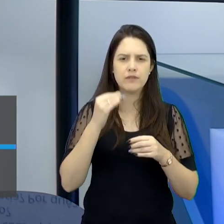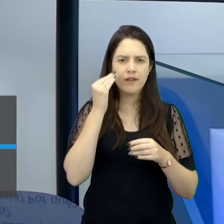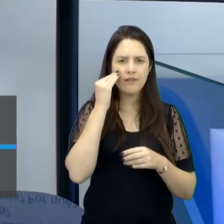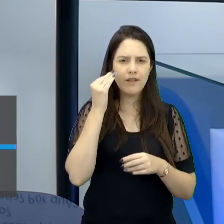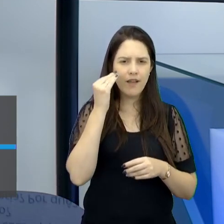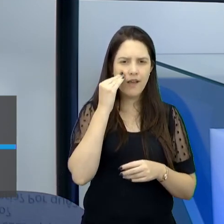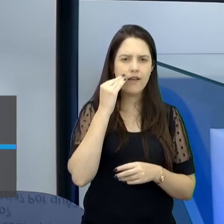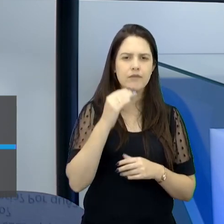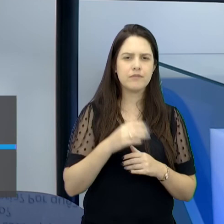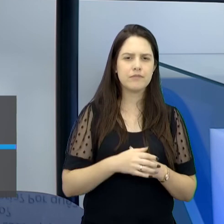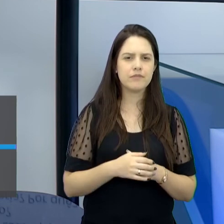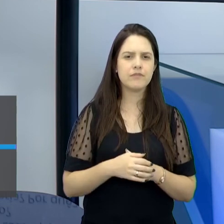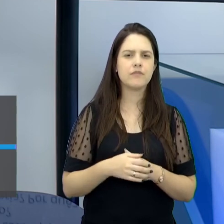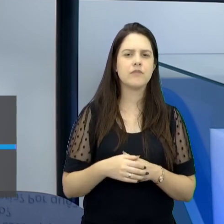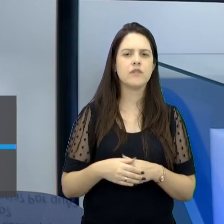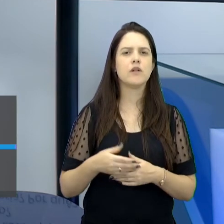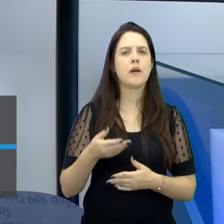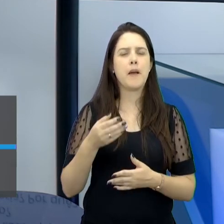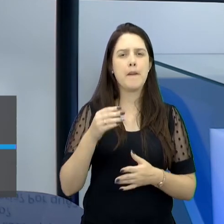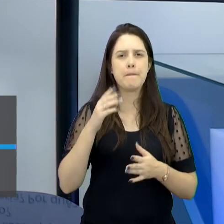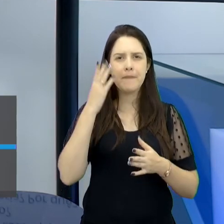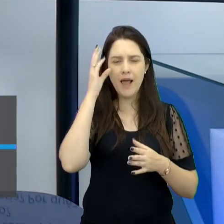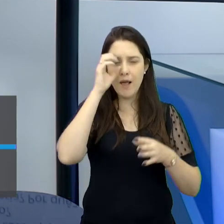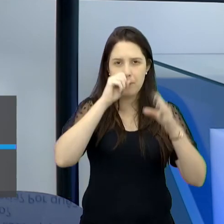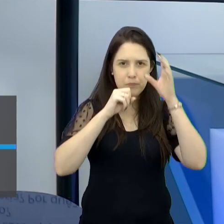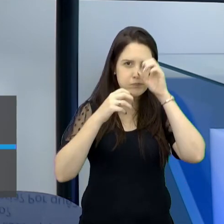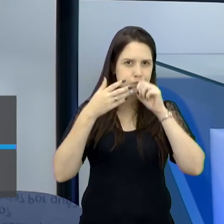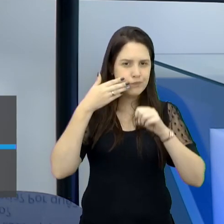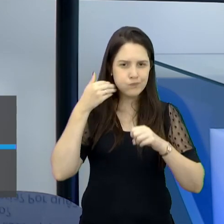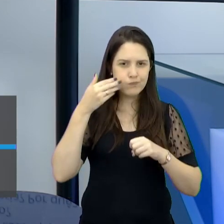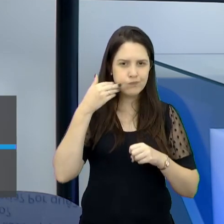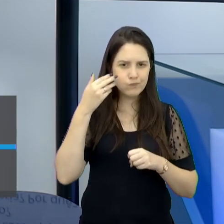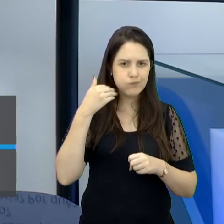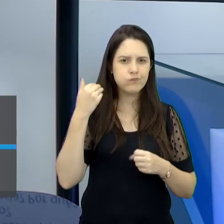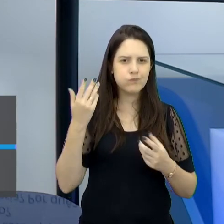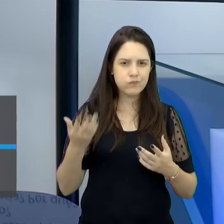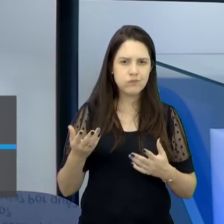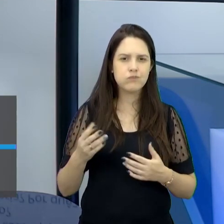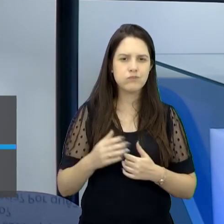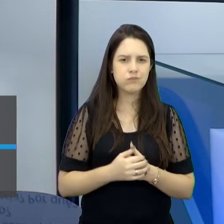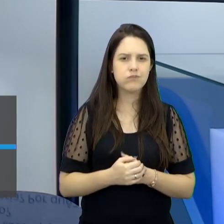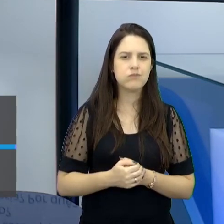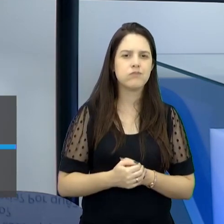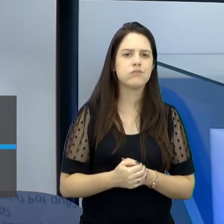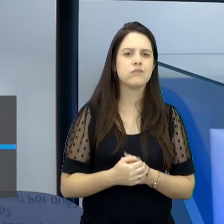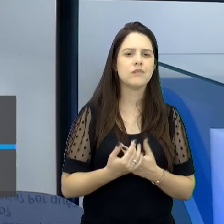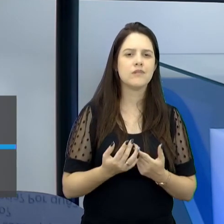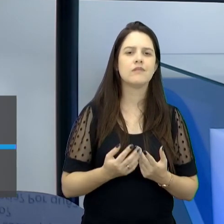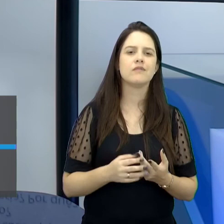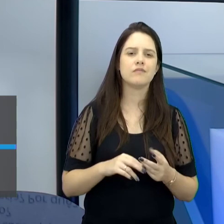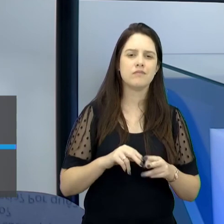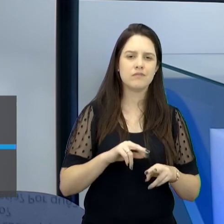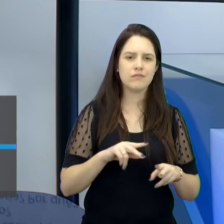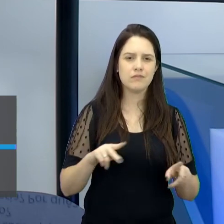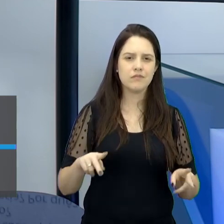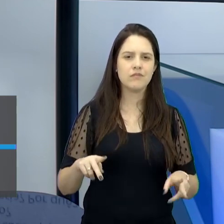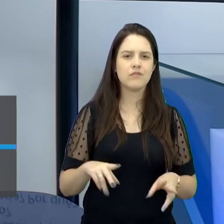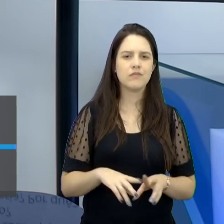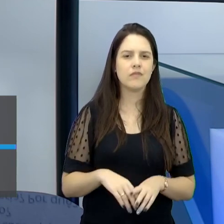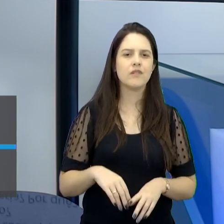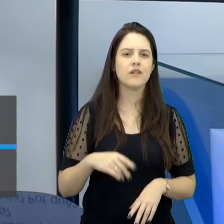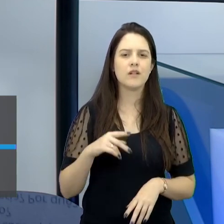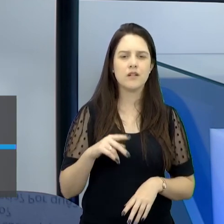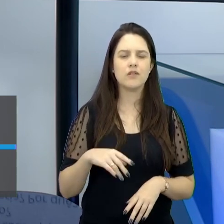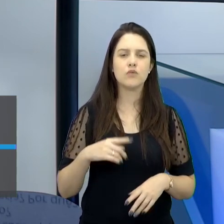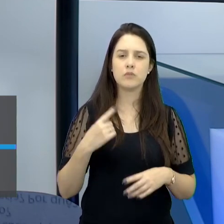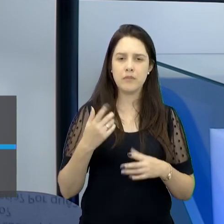estar nos aperfeiçoando aí nessa planilha eletrônica, nessa tabela, né? Uma tabela mais